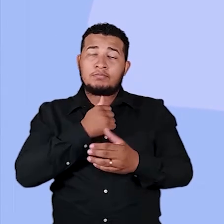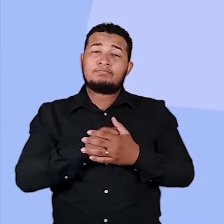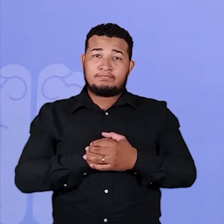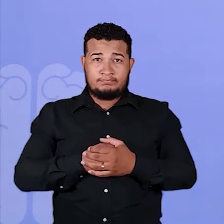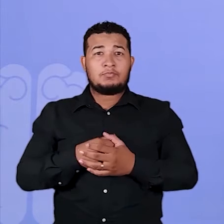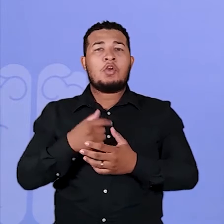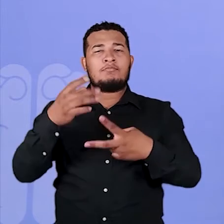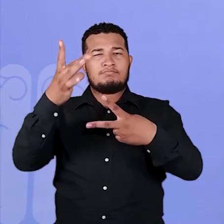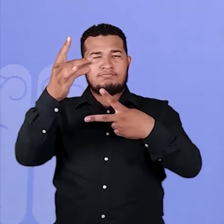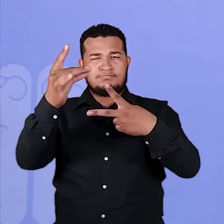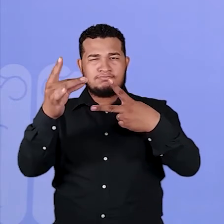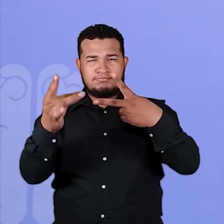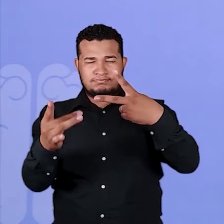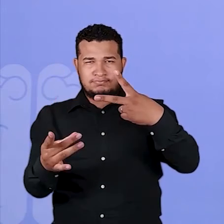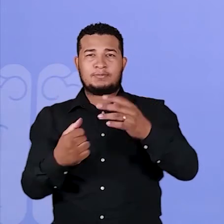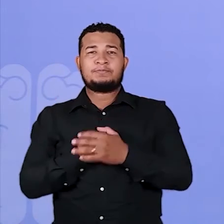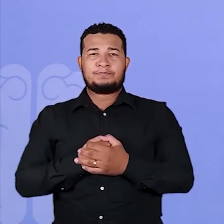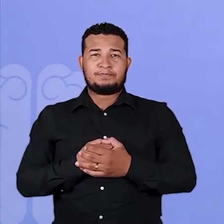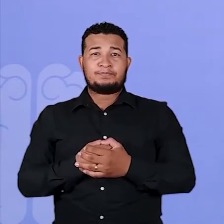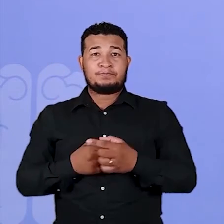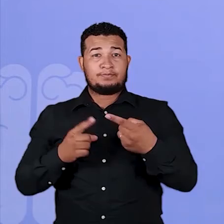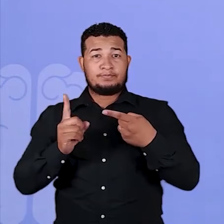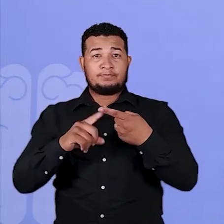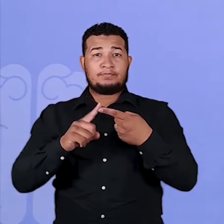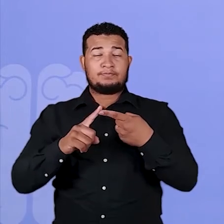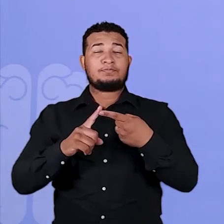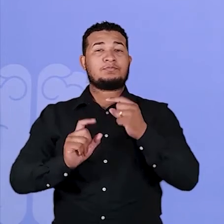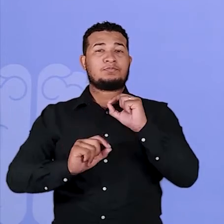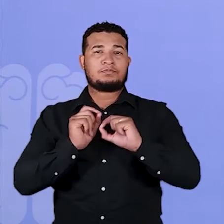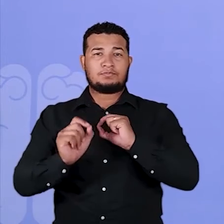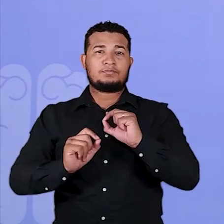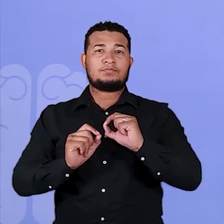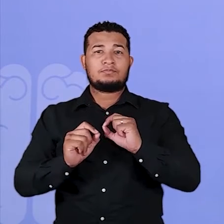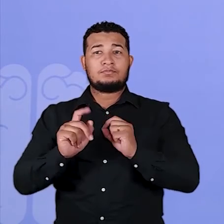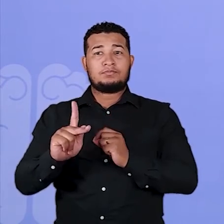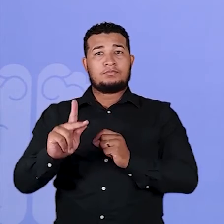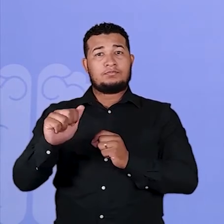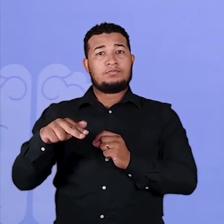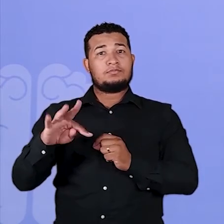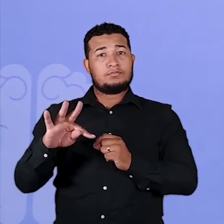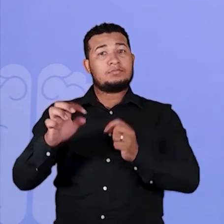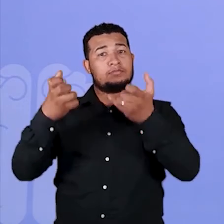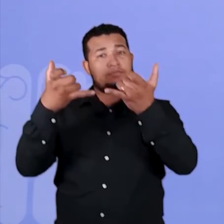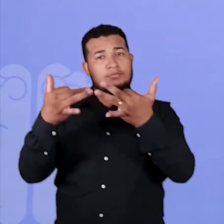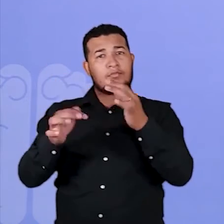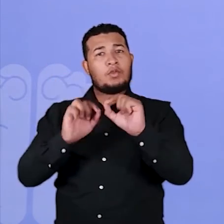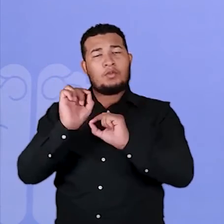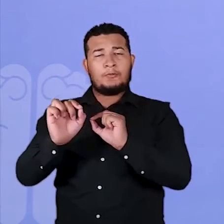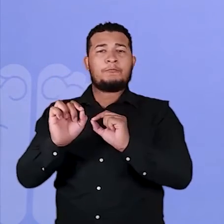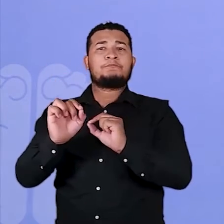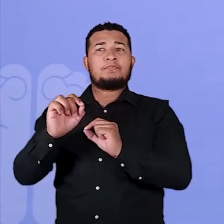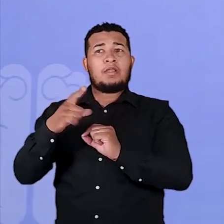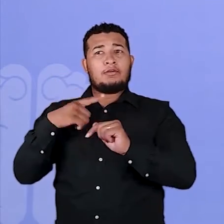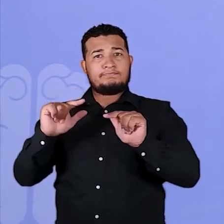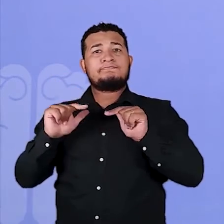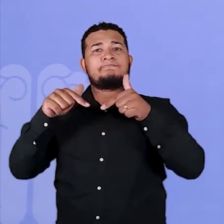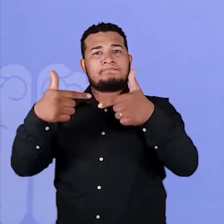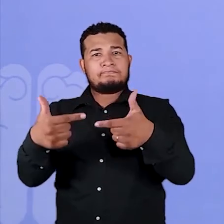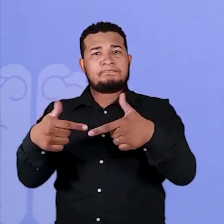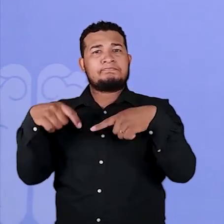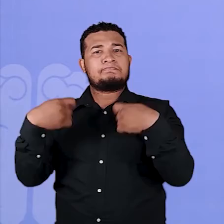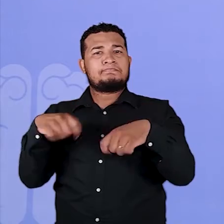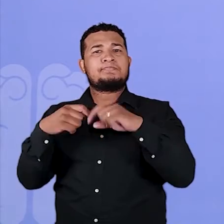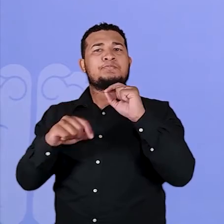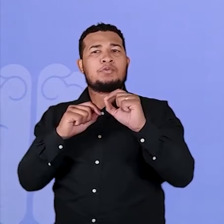humanidade. Vamos desdobrar esse negócio. Então, o primeiro ponto. Kant vai afirmar, gente, que uma